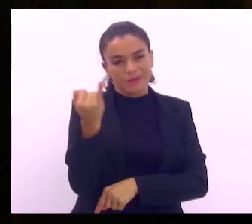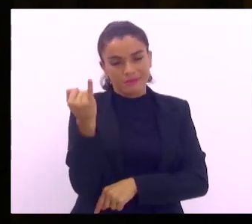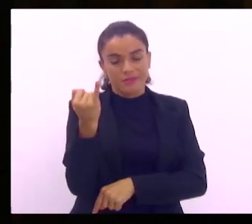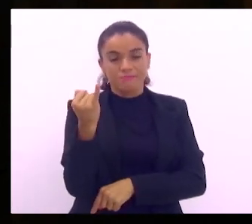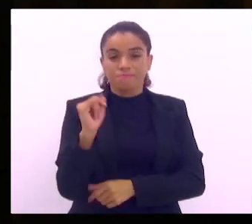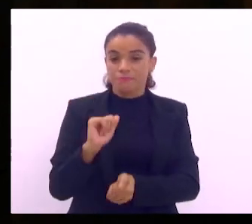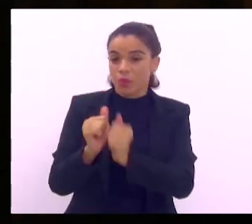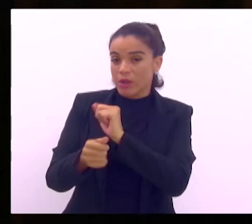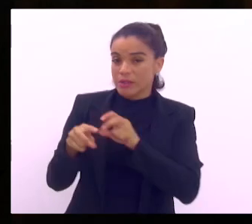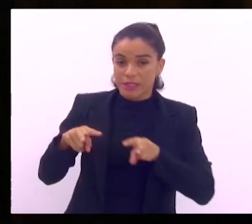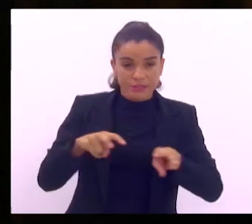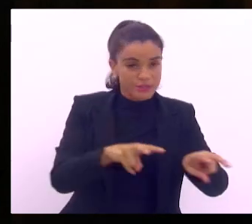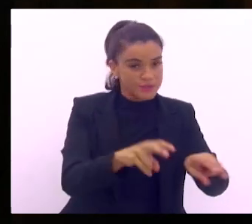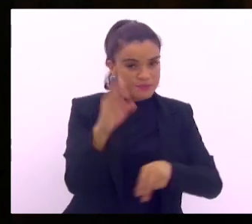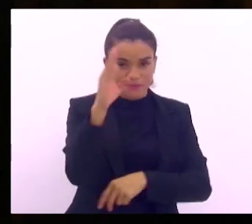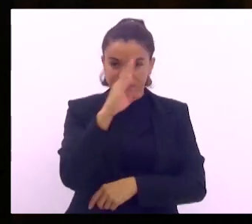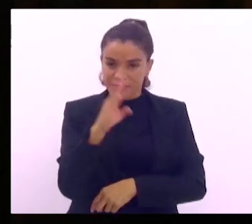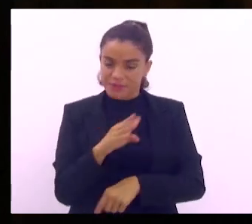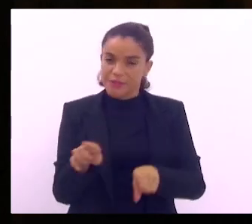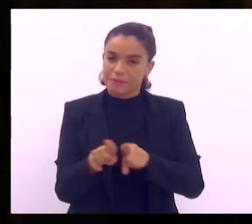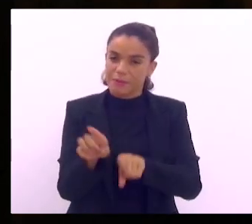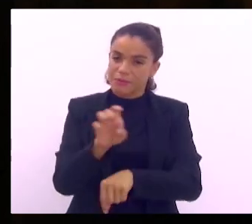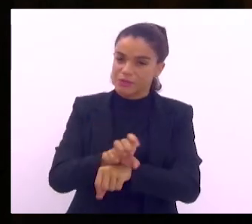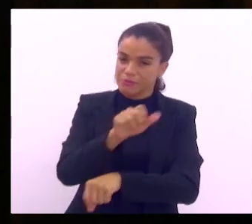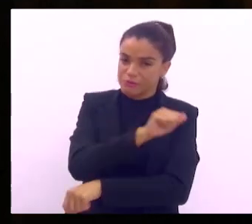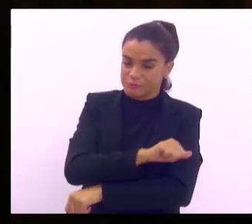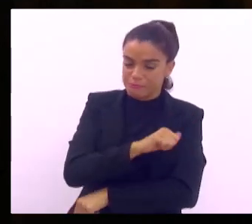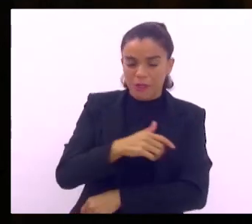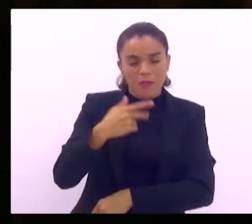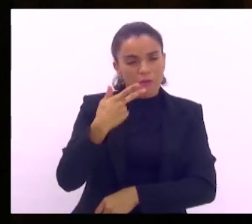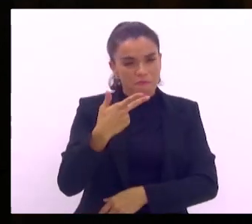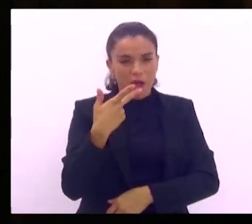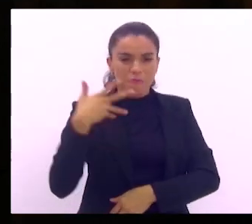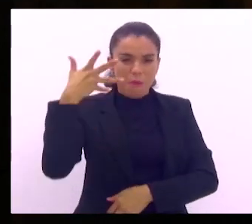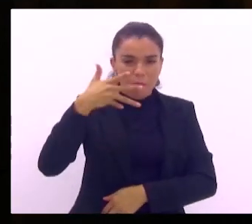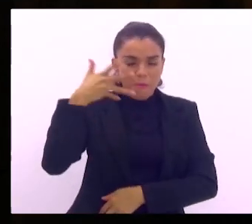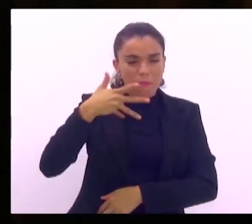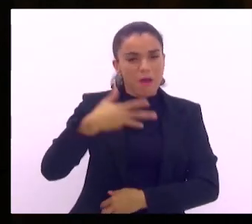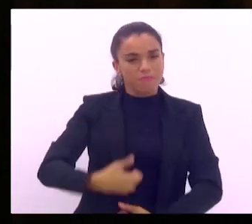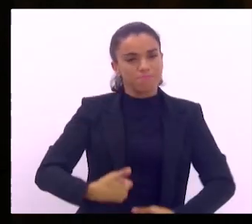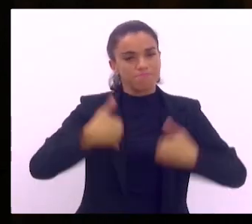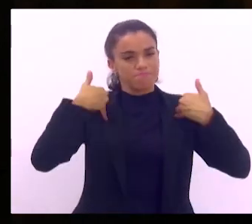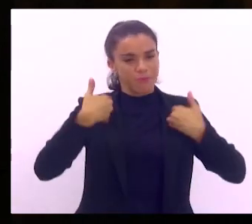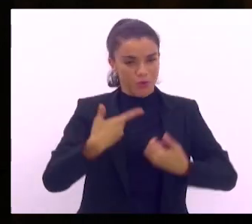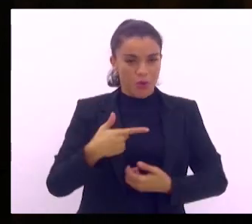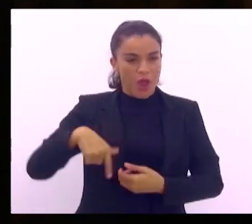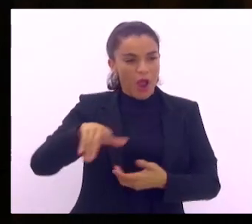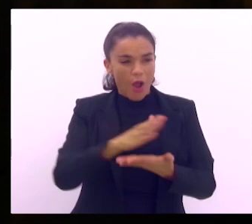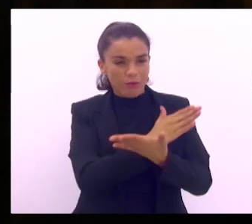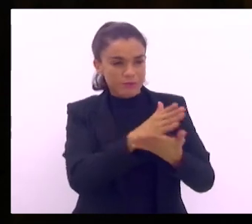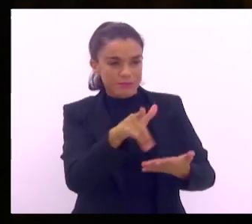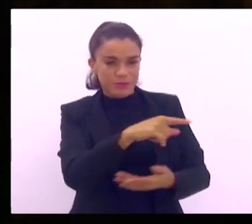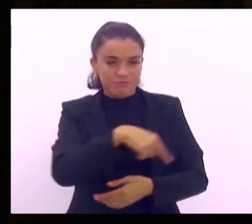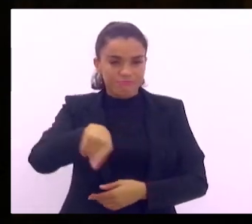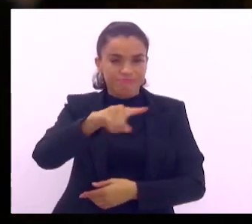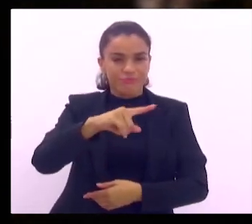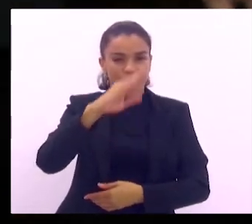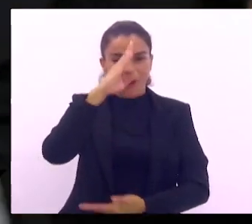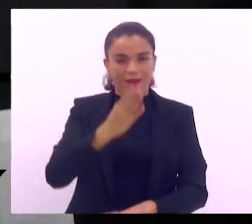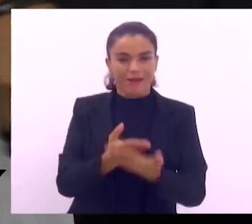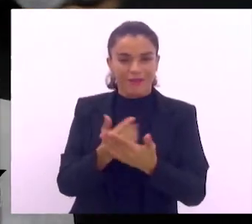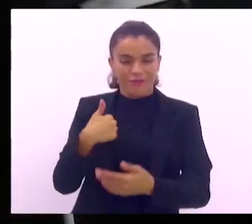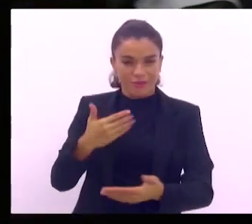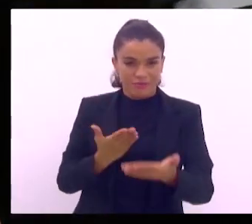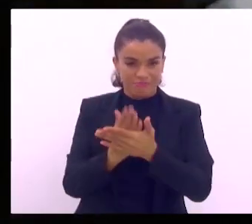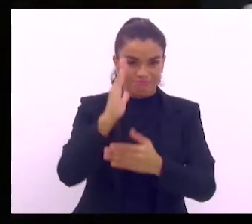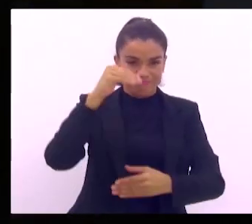o atletismo brasileiro o Estado do Rio de Janeiro. Eu falo isso com muito orgulho, e muitos aqui não acreditavam que, quando nós fomos eleitos, eu